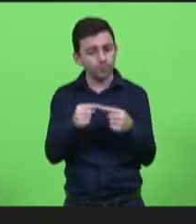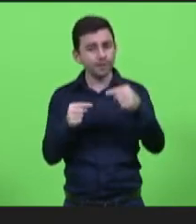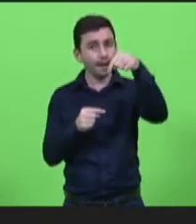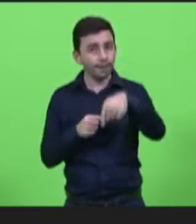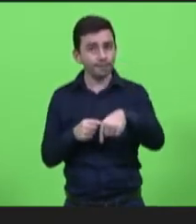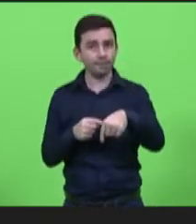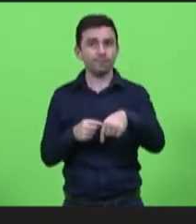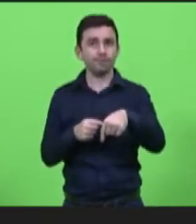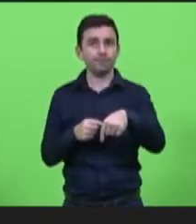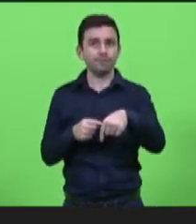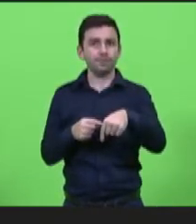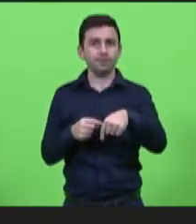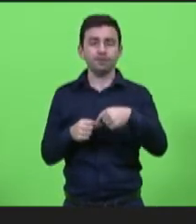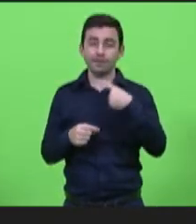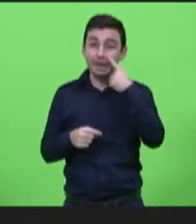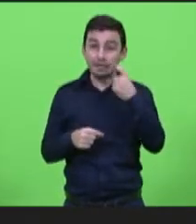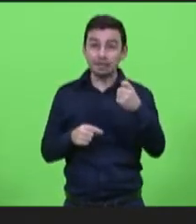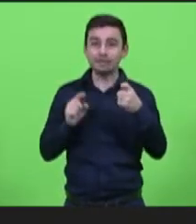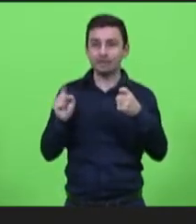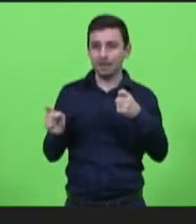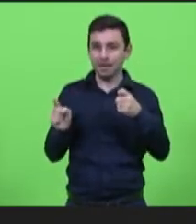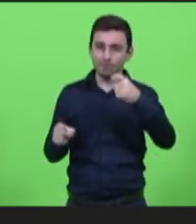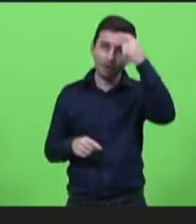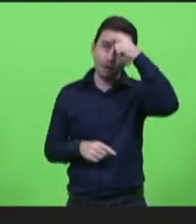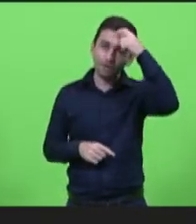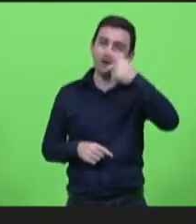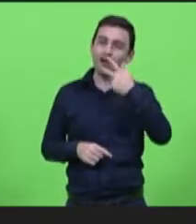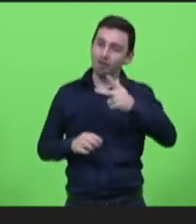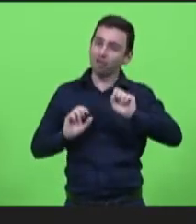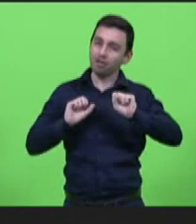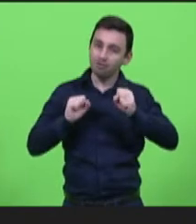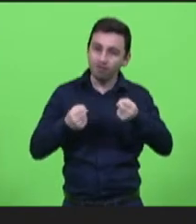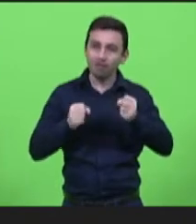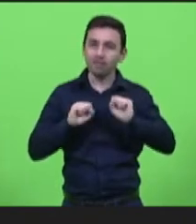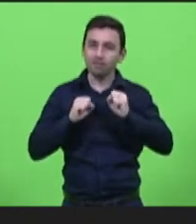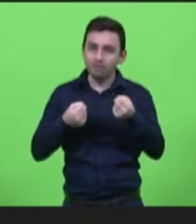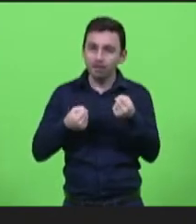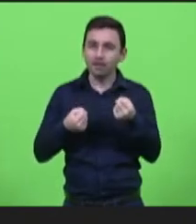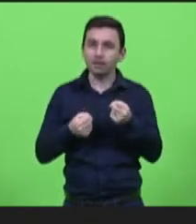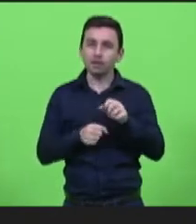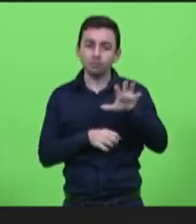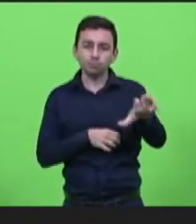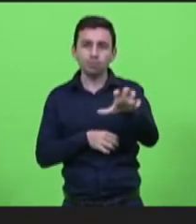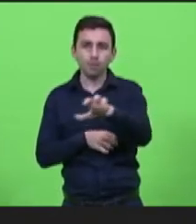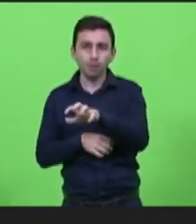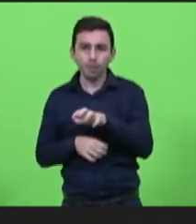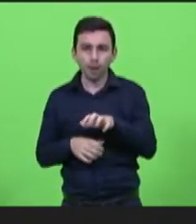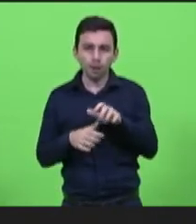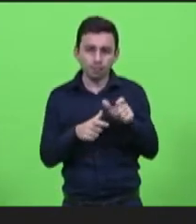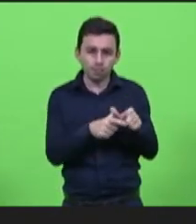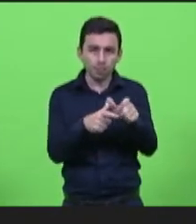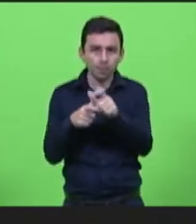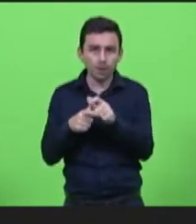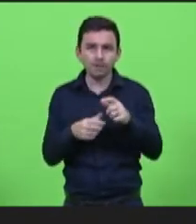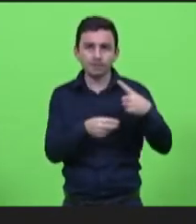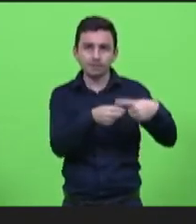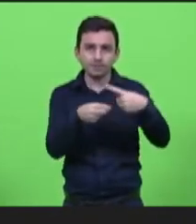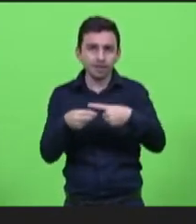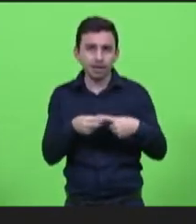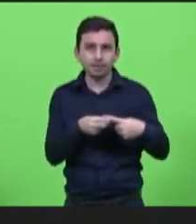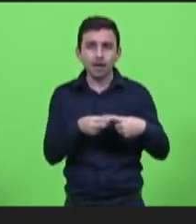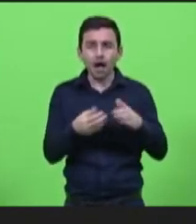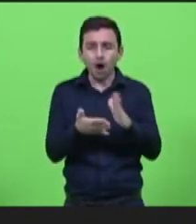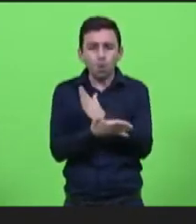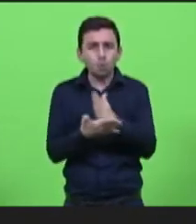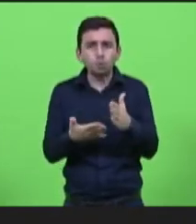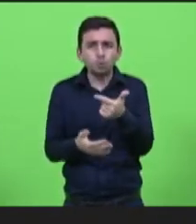importante, interessante, quando o Maurício Rudilar começou a defender a regionalização micro de cidades, municípios que não têm nenhum